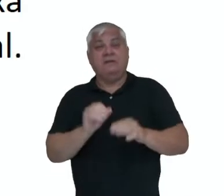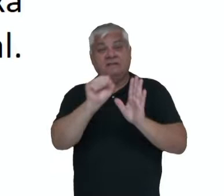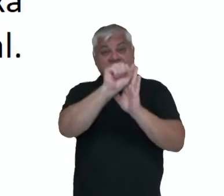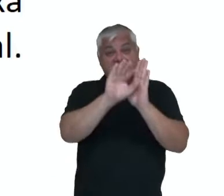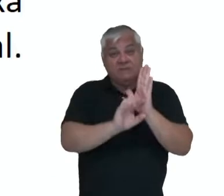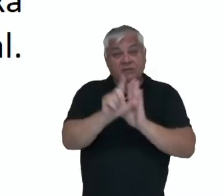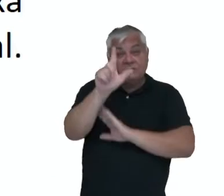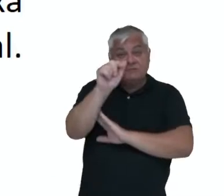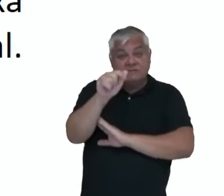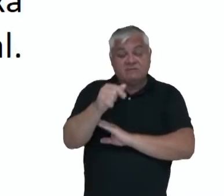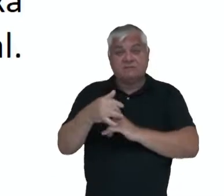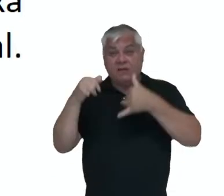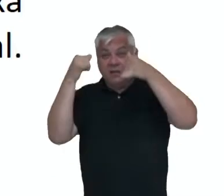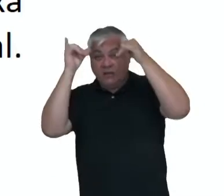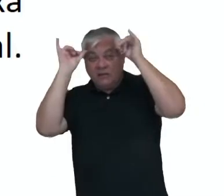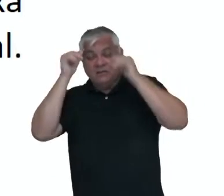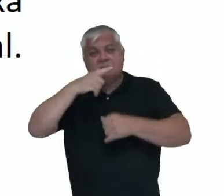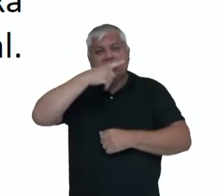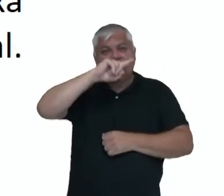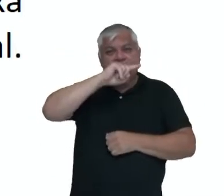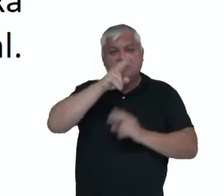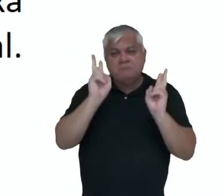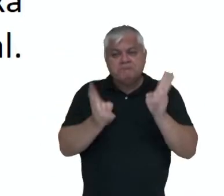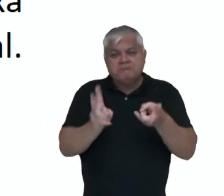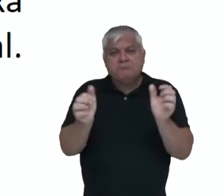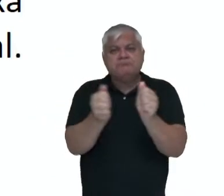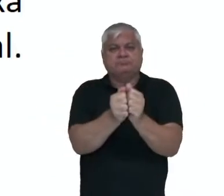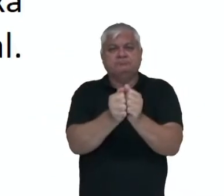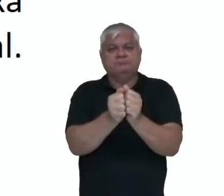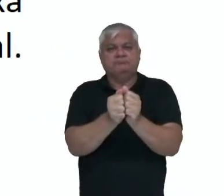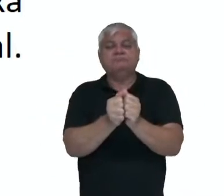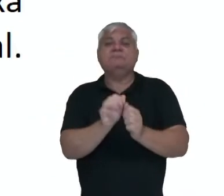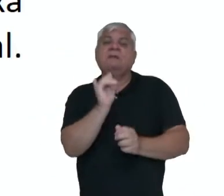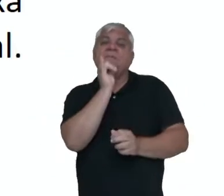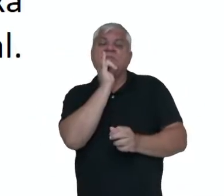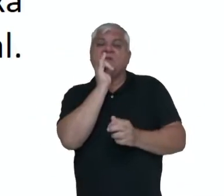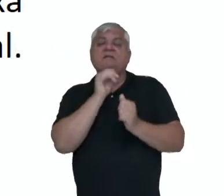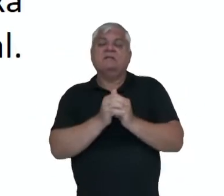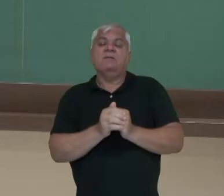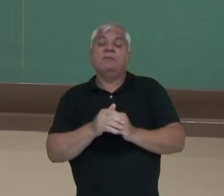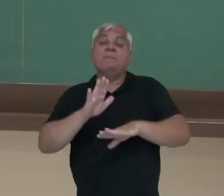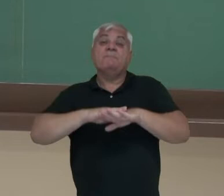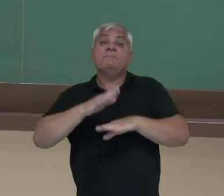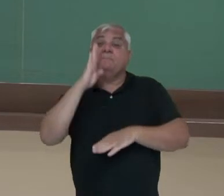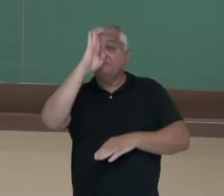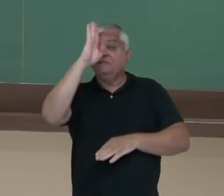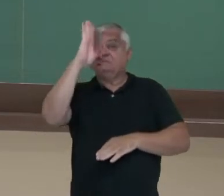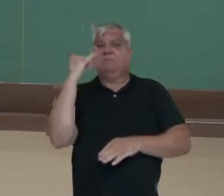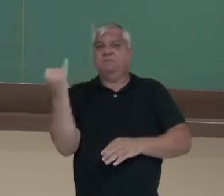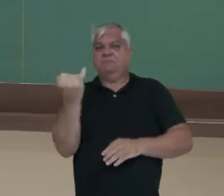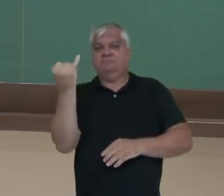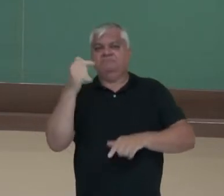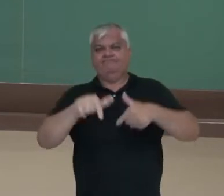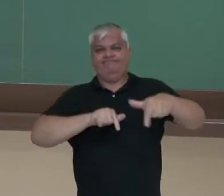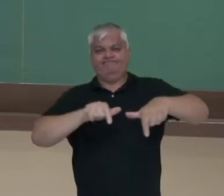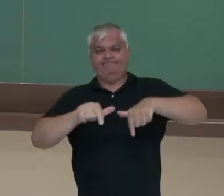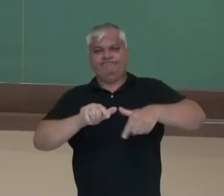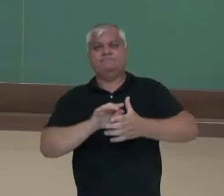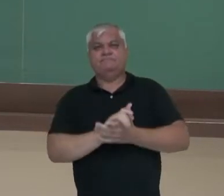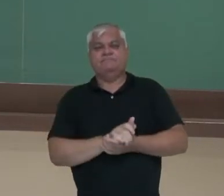e cana-de-açúcar conviviam no mesmo quintal. Está fazendo uma comparação dizendo que são as principais atividades econômicas.